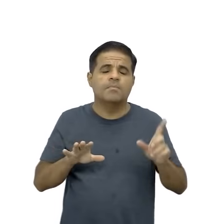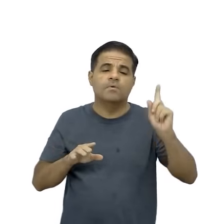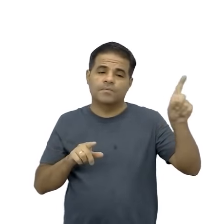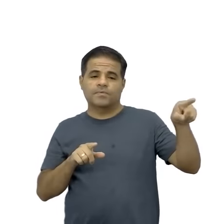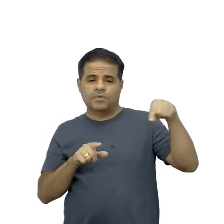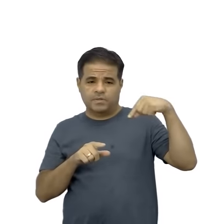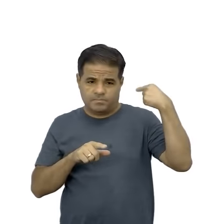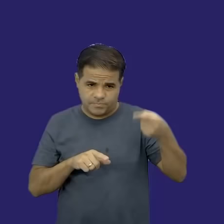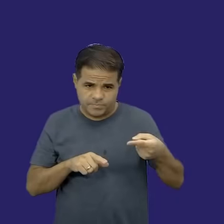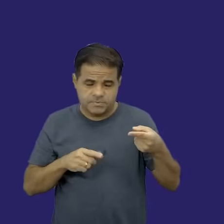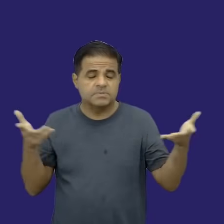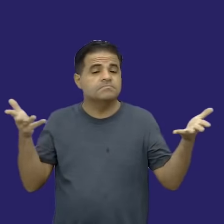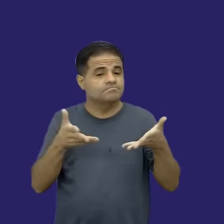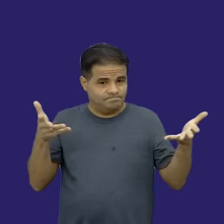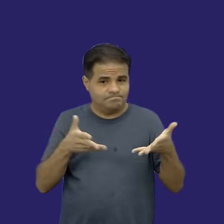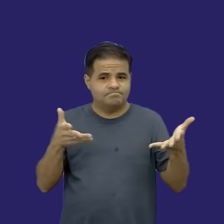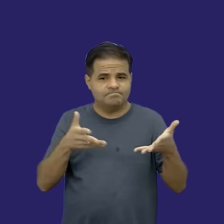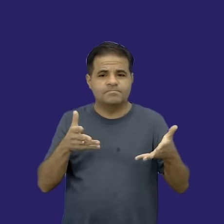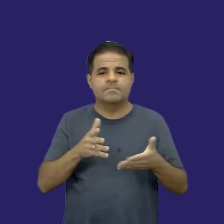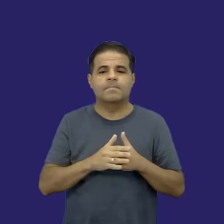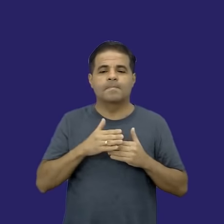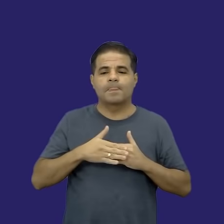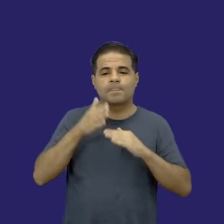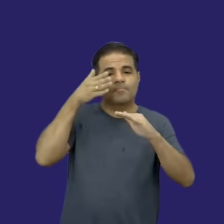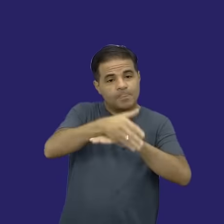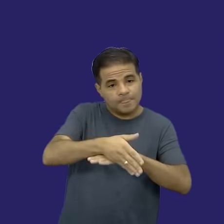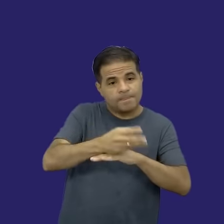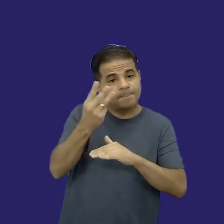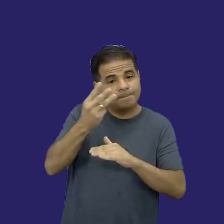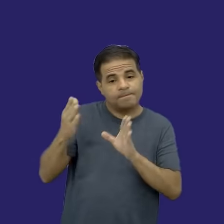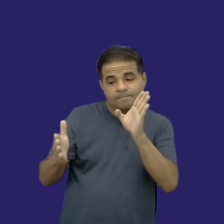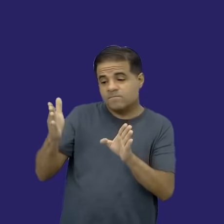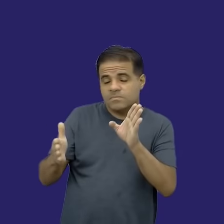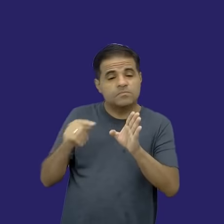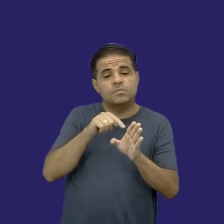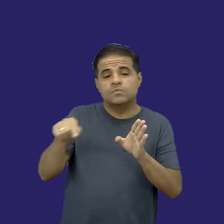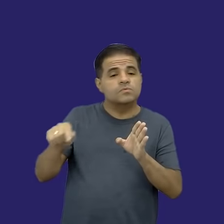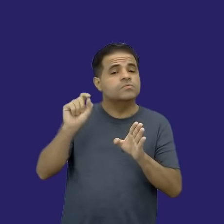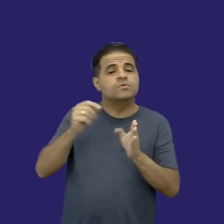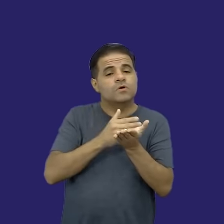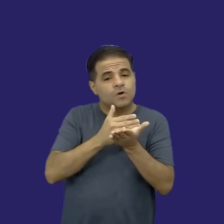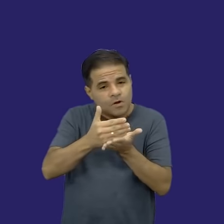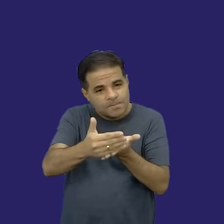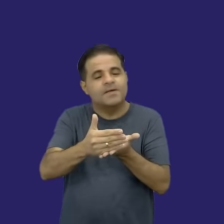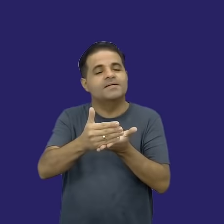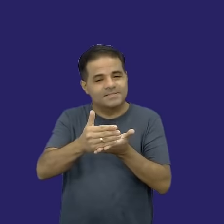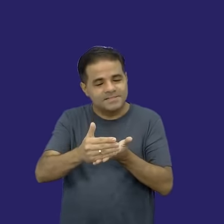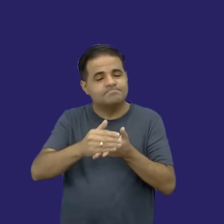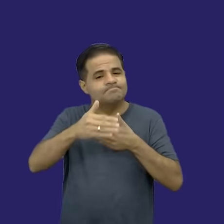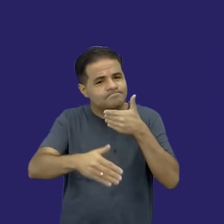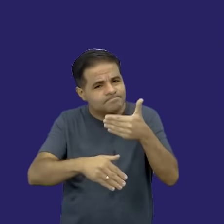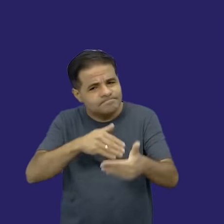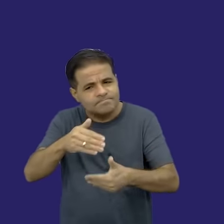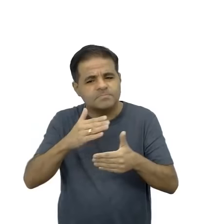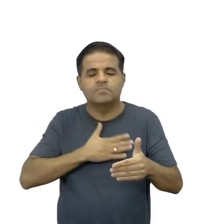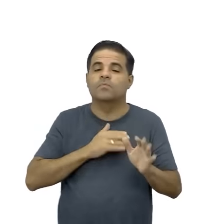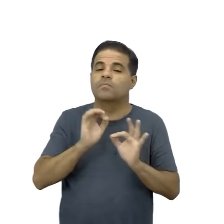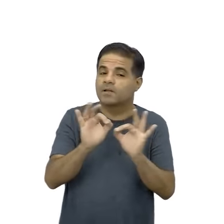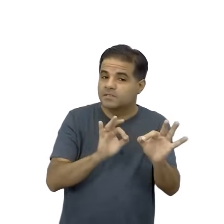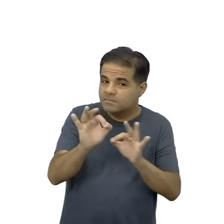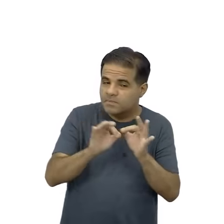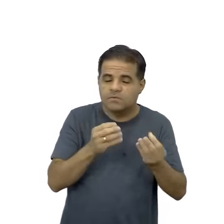né, agora lá entrando no terceiro momento, aí que eu vou começar a proceder o meu